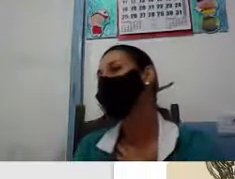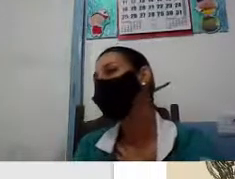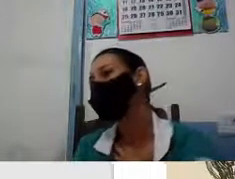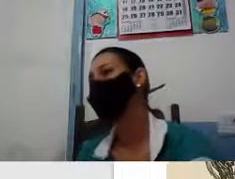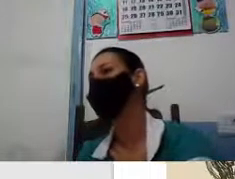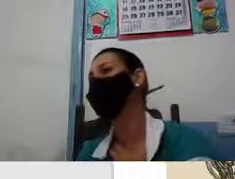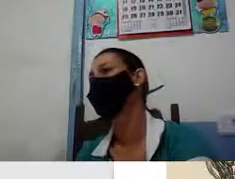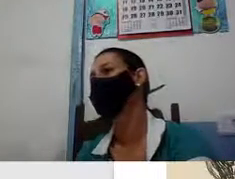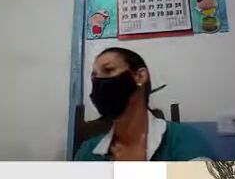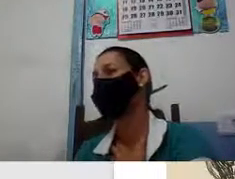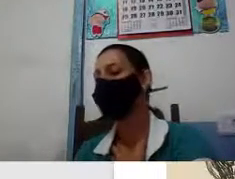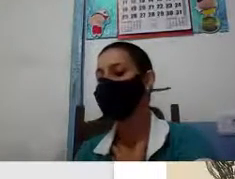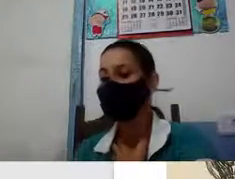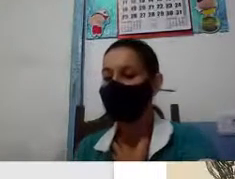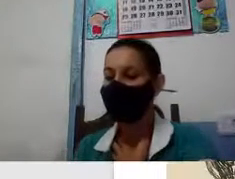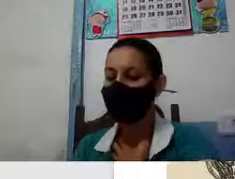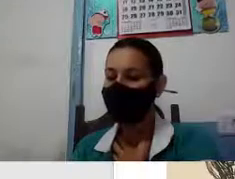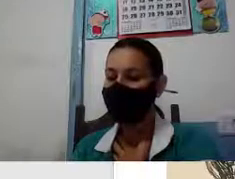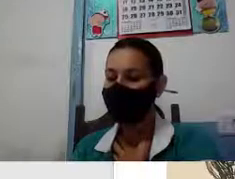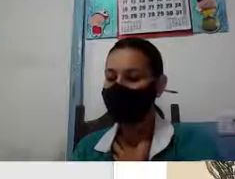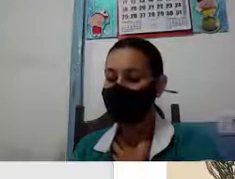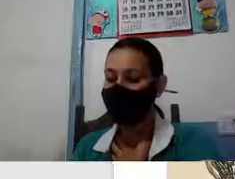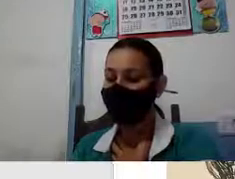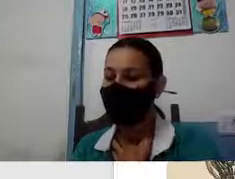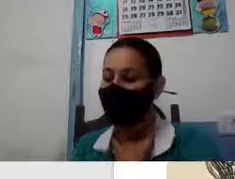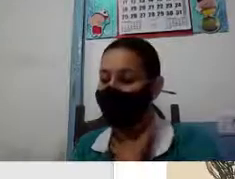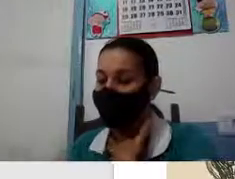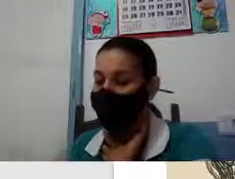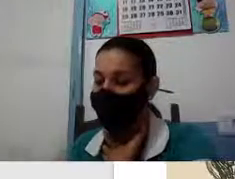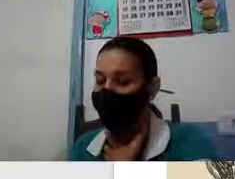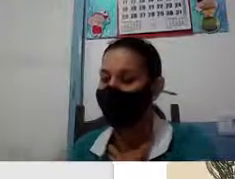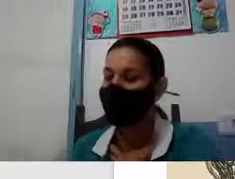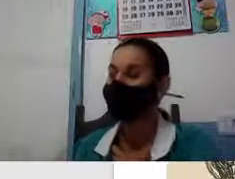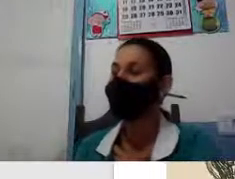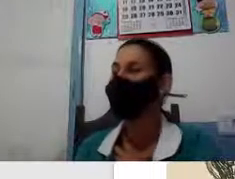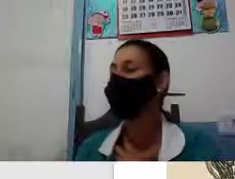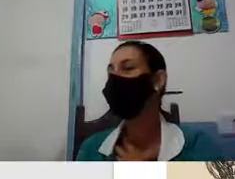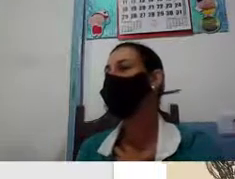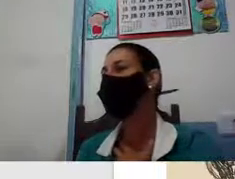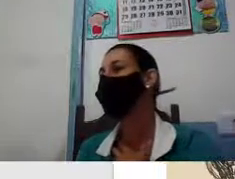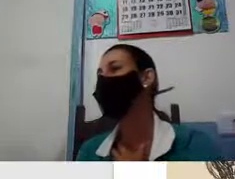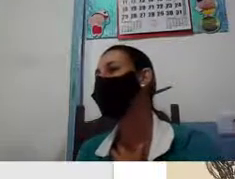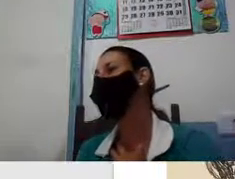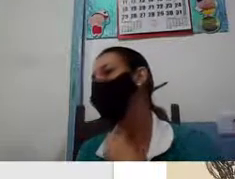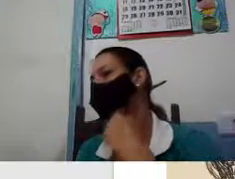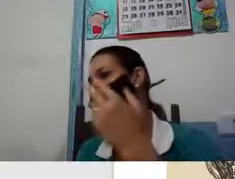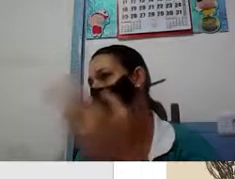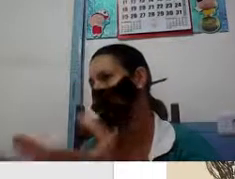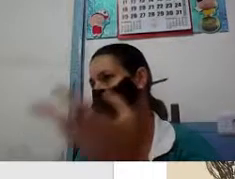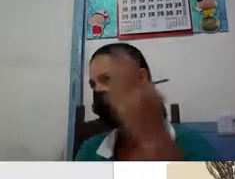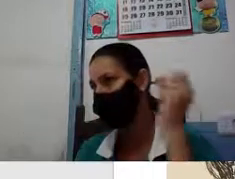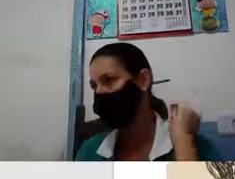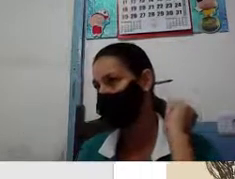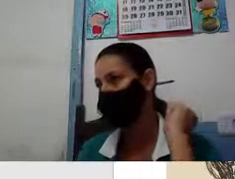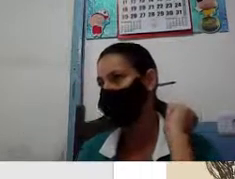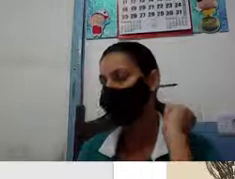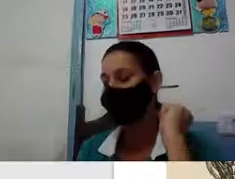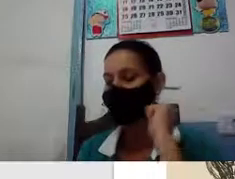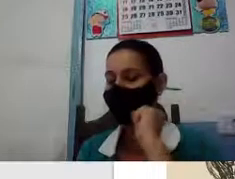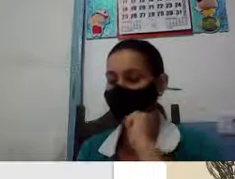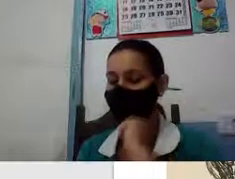do sofrimento, né? Do espiritual, né? Referenciando sempre Jesus Cristo,